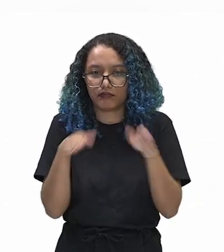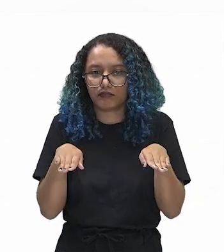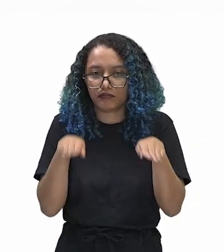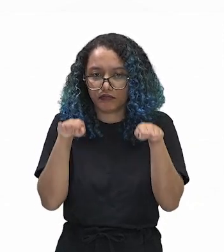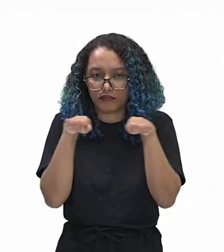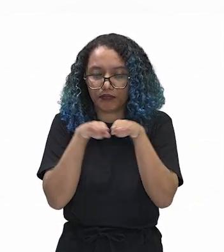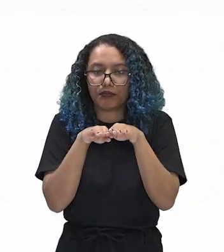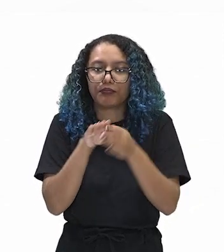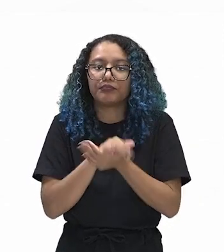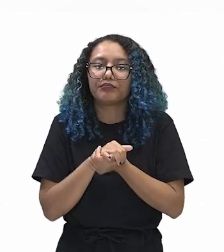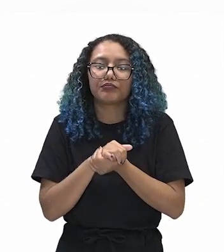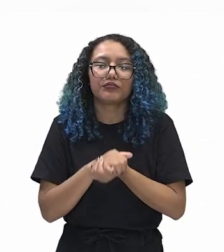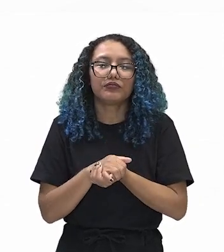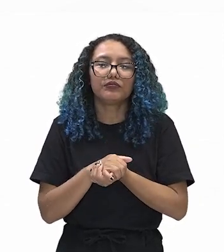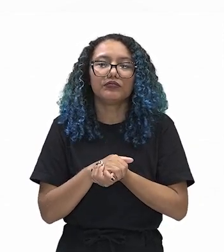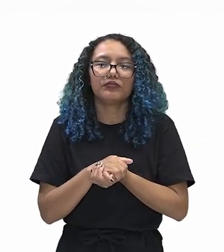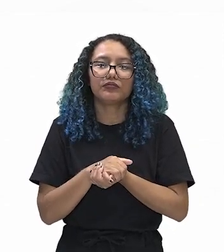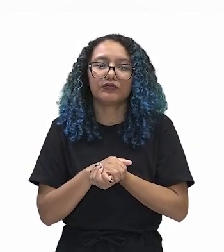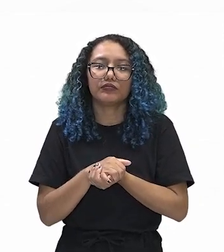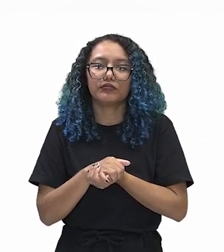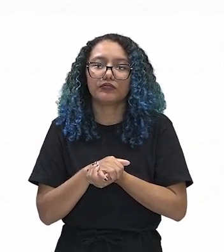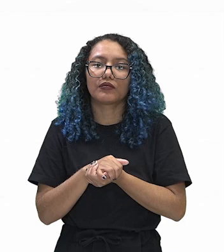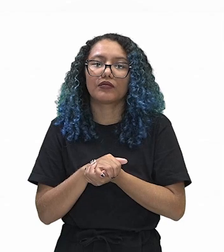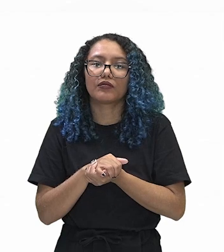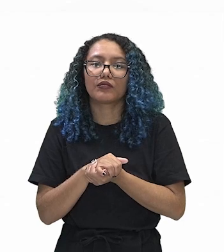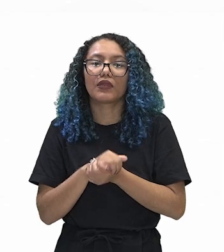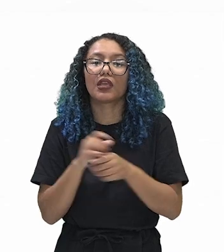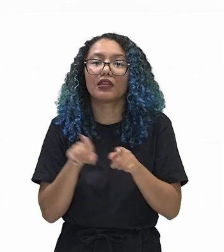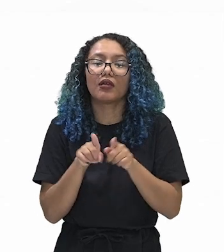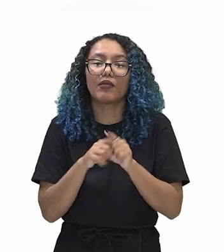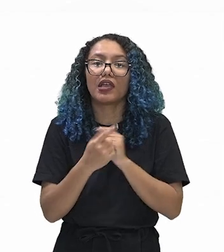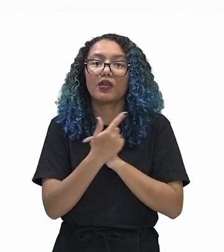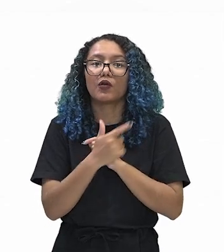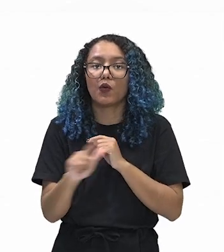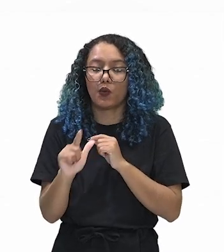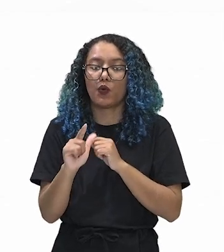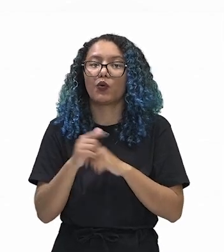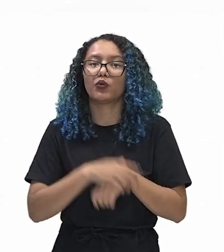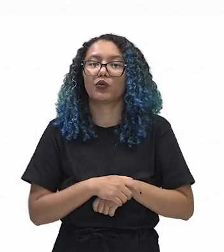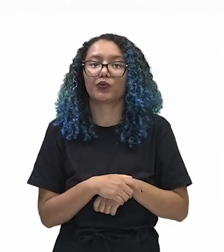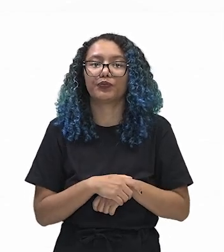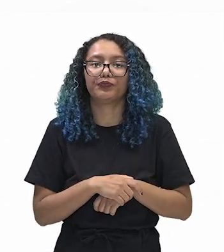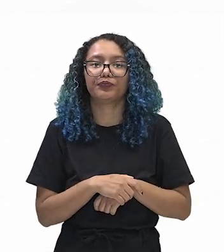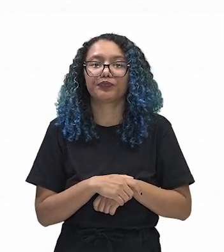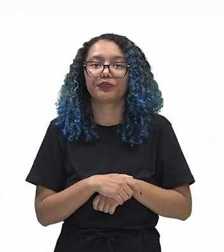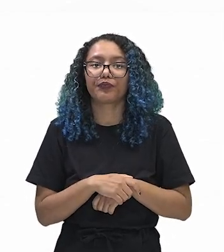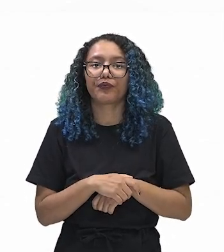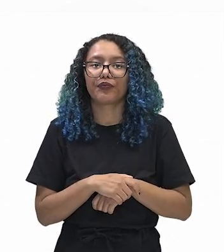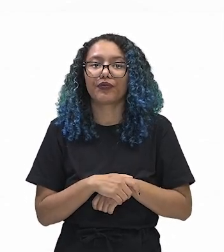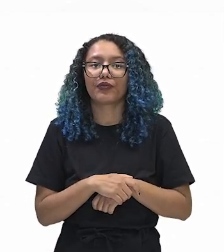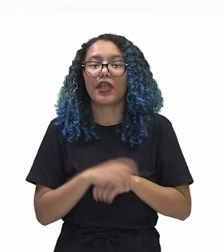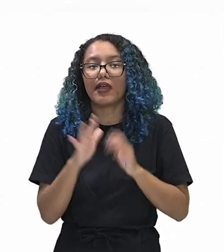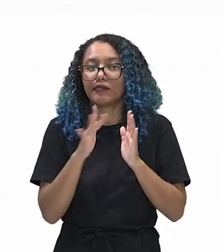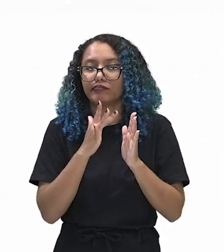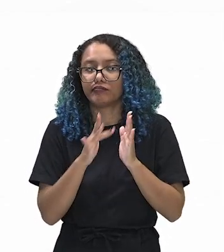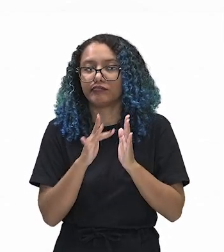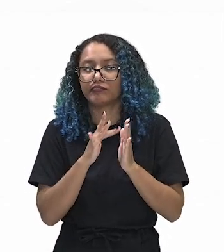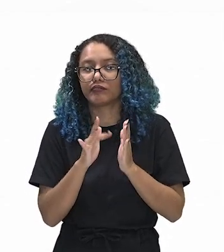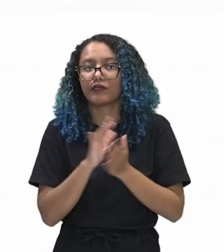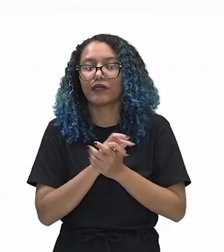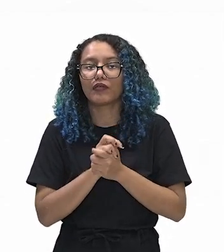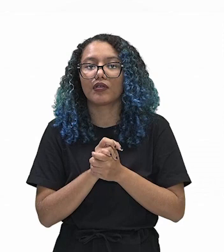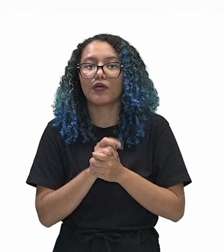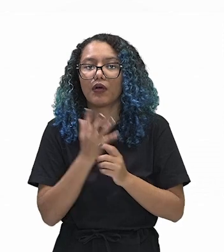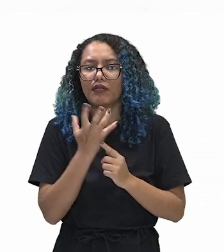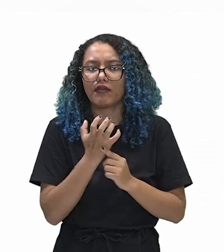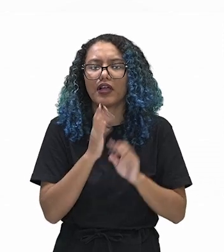tem muito a ver com a física, que é a tecnologia Wi-Fi e também a tecnologia da tela touchscreen. Mas agora